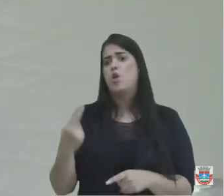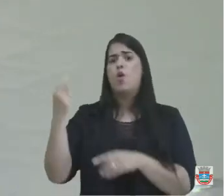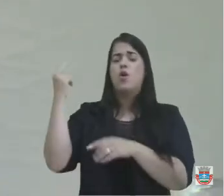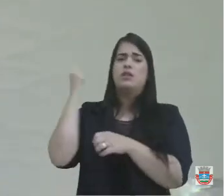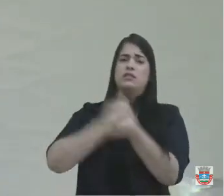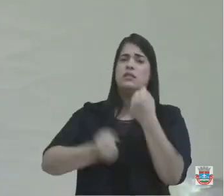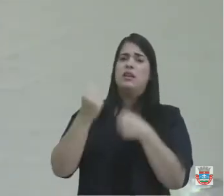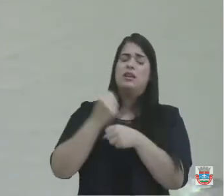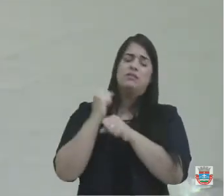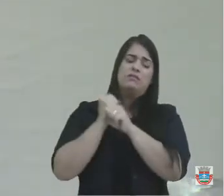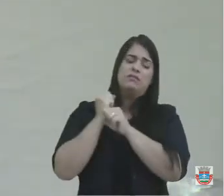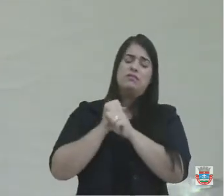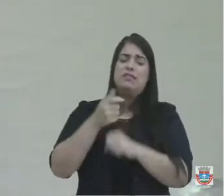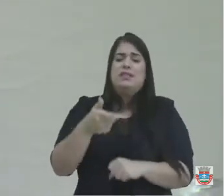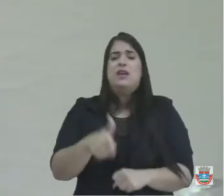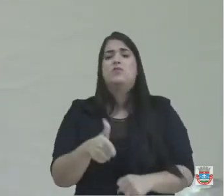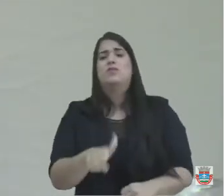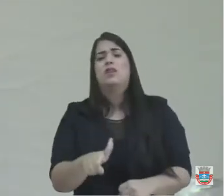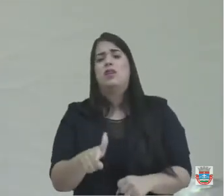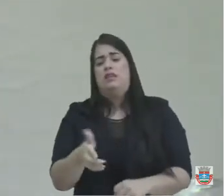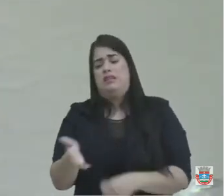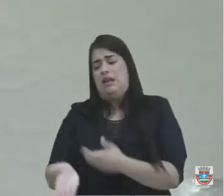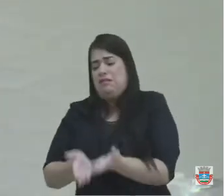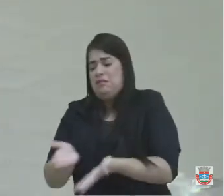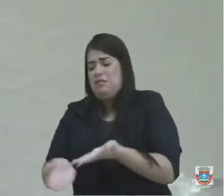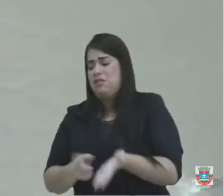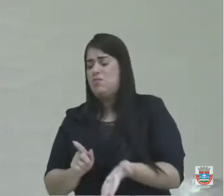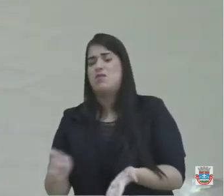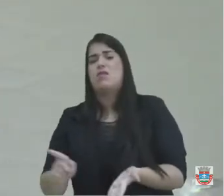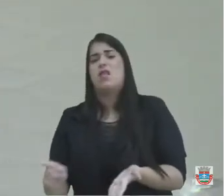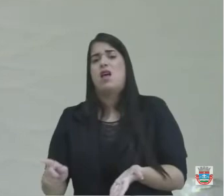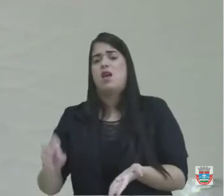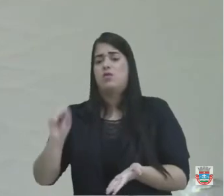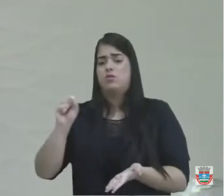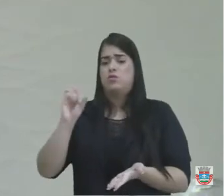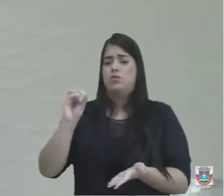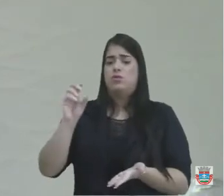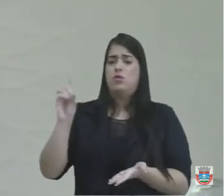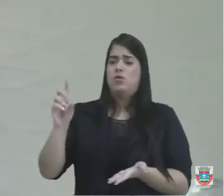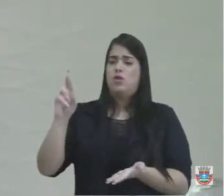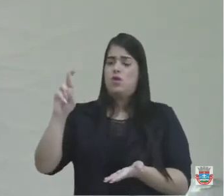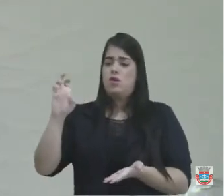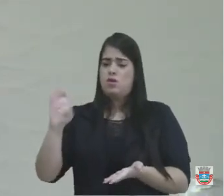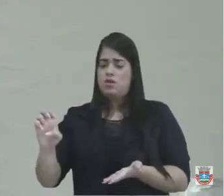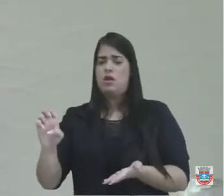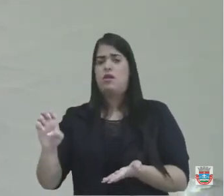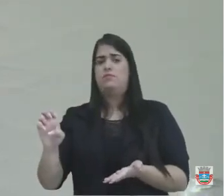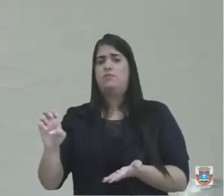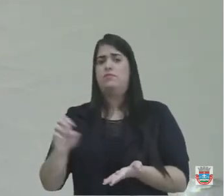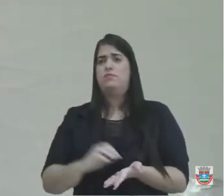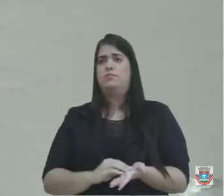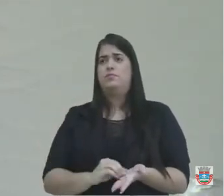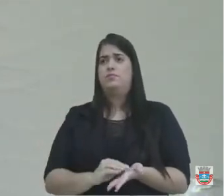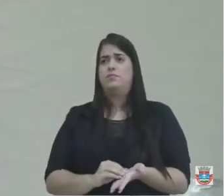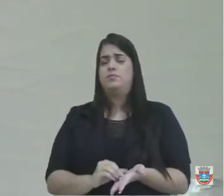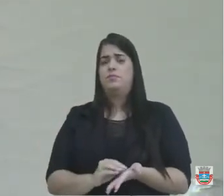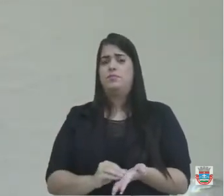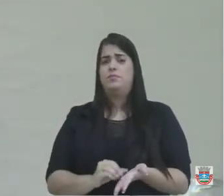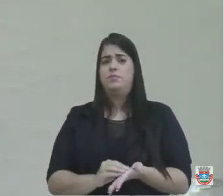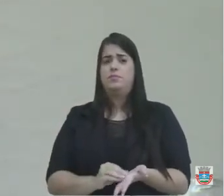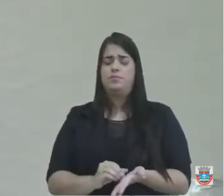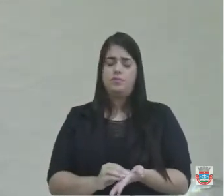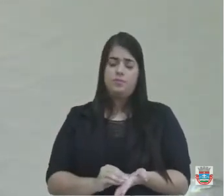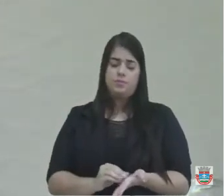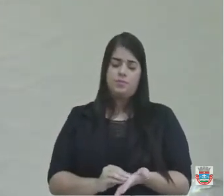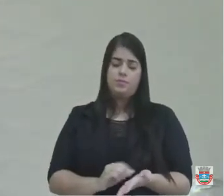não tem o atendimento ali na comunidade do Sodré uma vez por mês o médico ia para atender lá e tirava